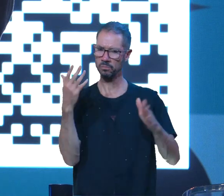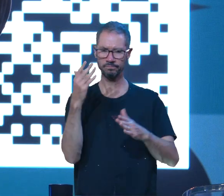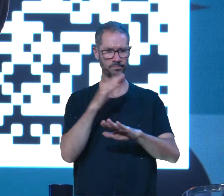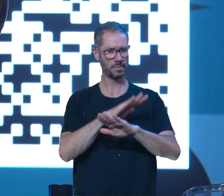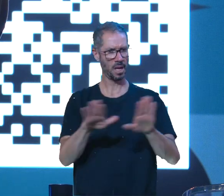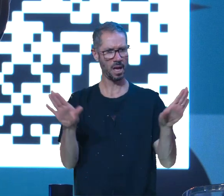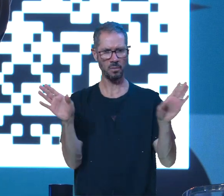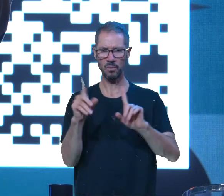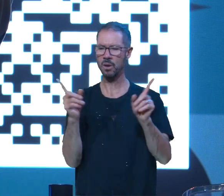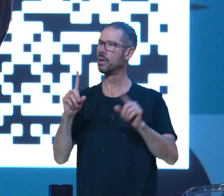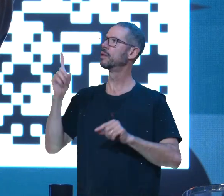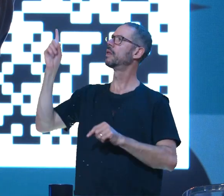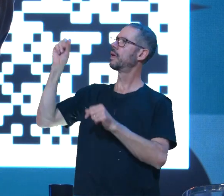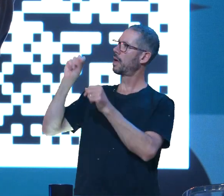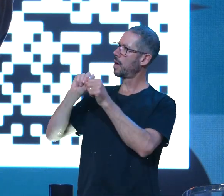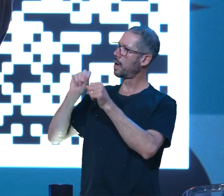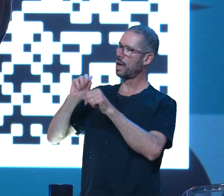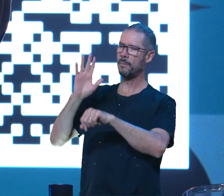Deus tem mais para fazer.